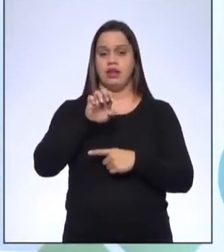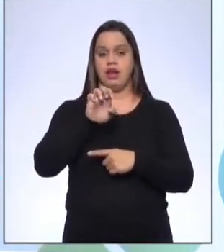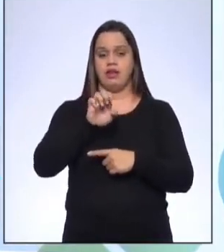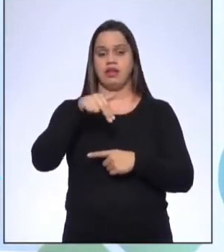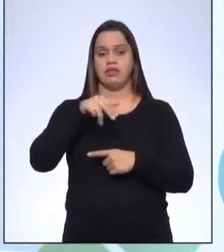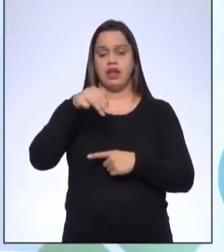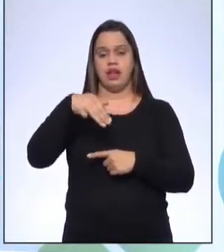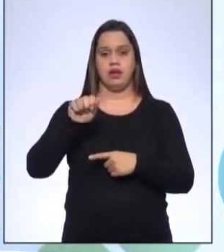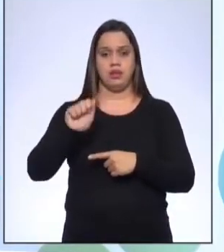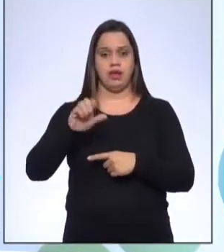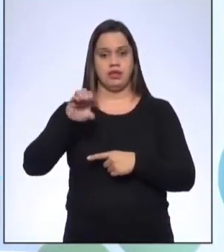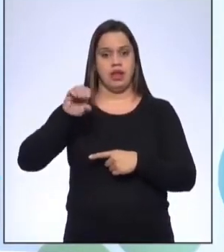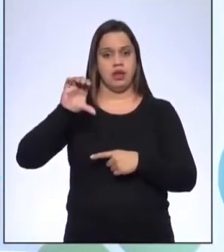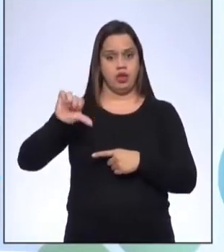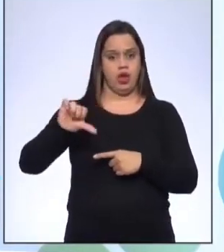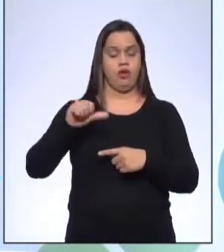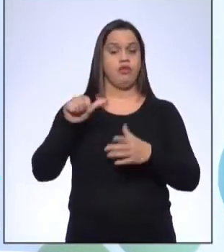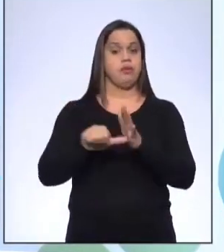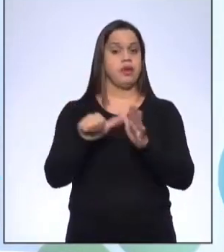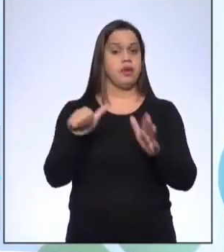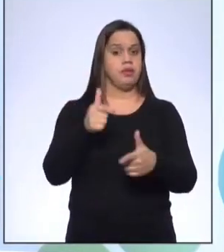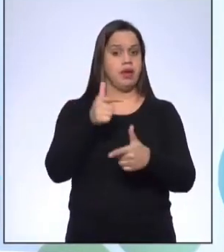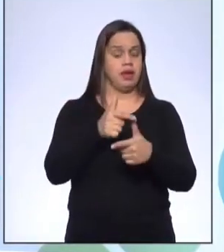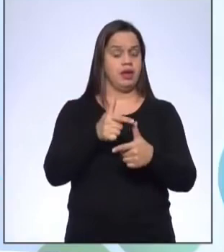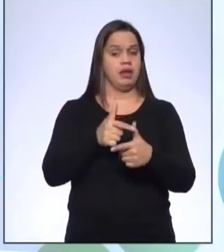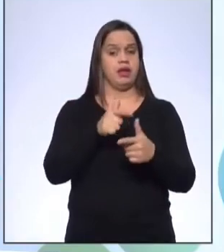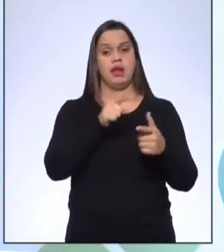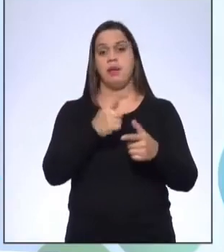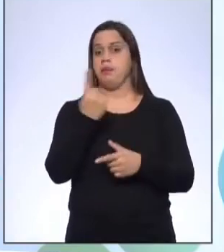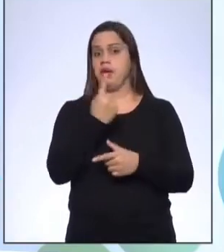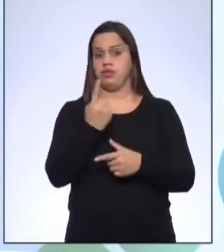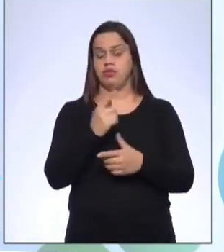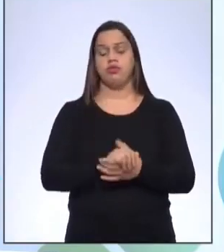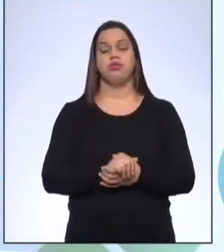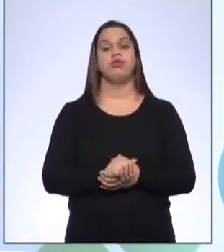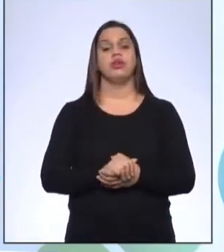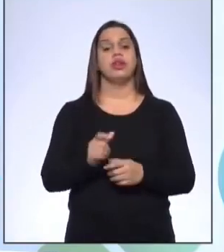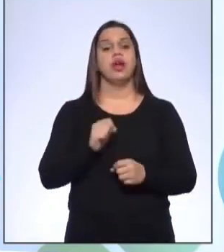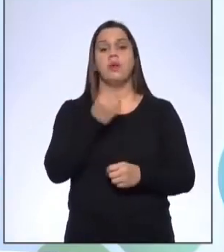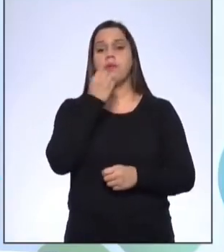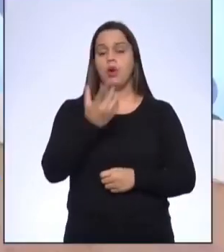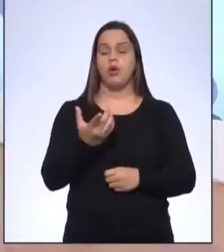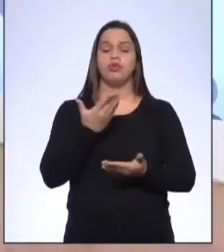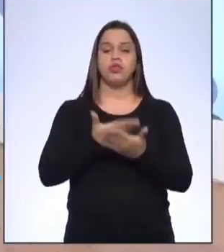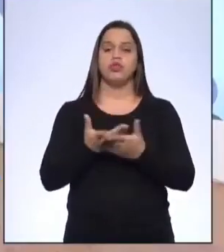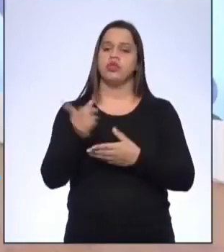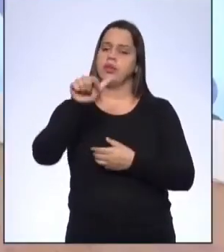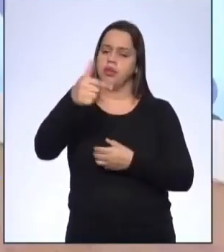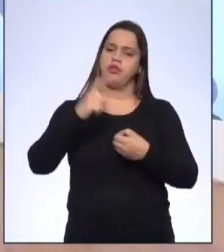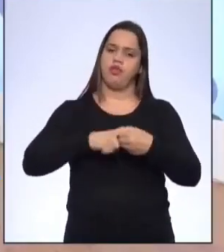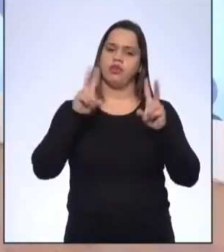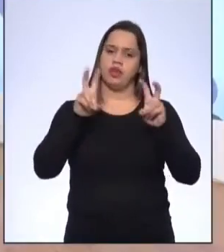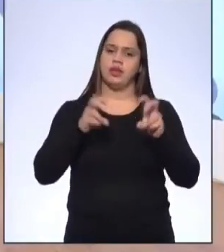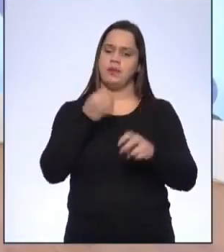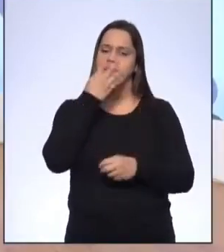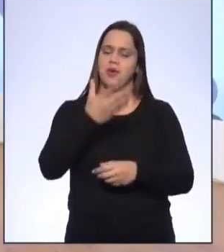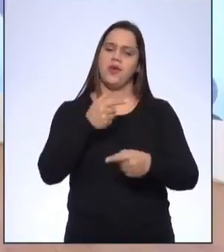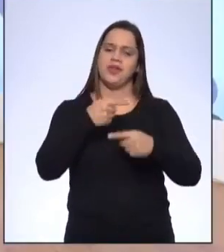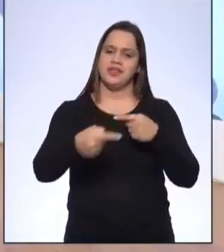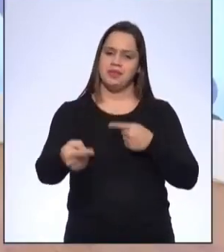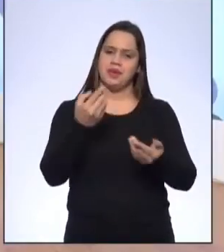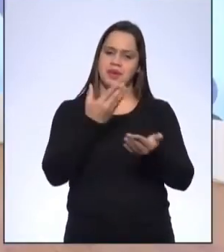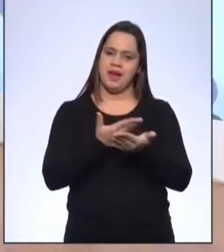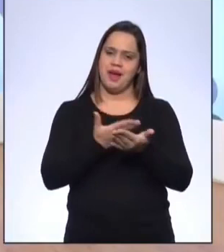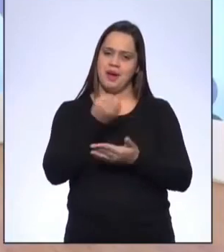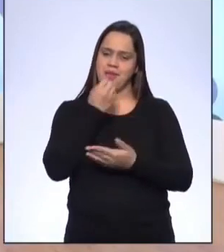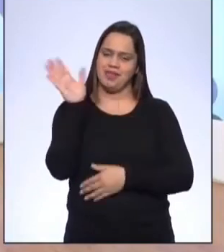EF07MA09, primeira parte. A gente vai voltar ainda com esse assunto. Bons estudos para vocês, boas aulas e boa